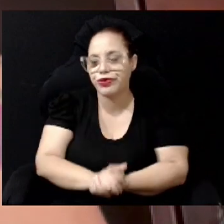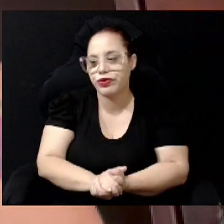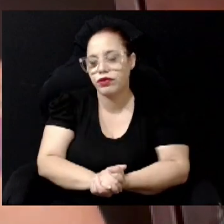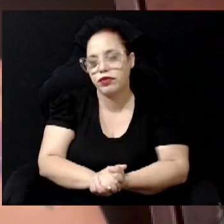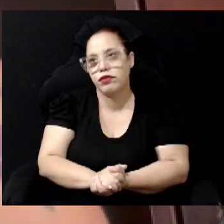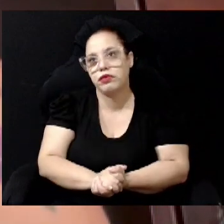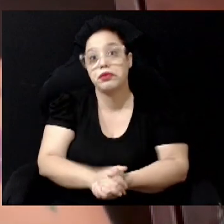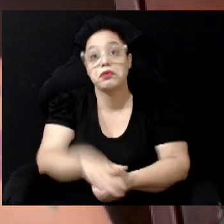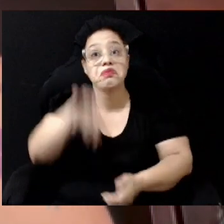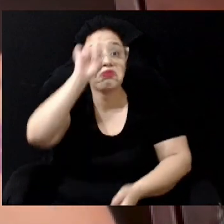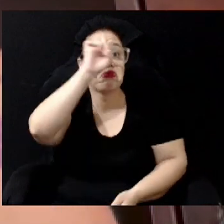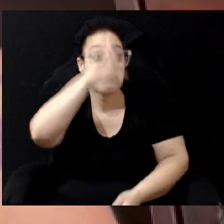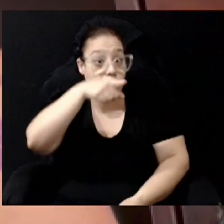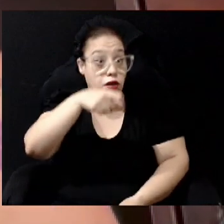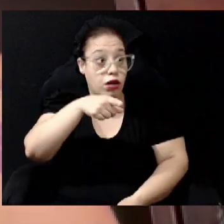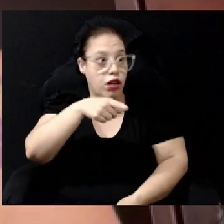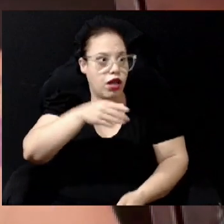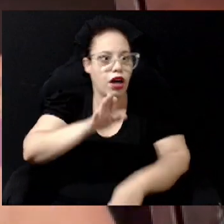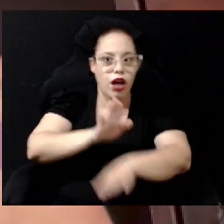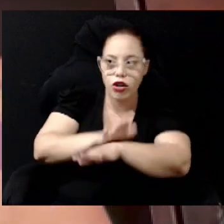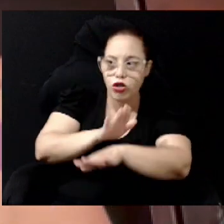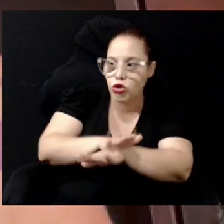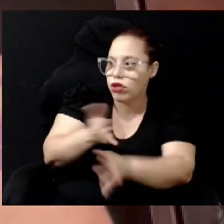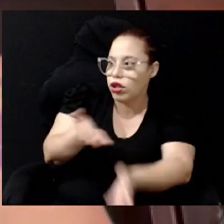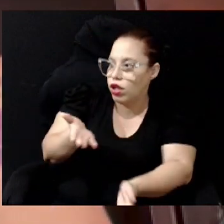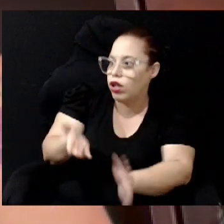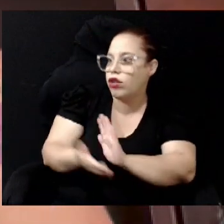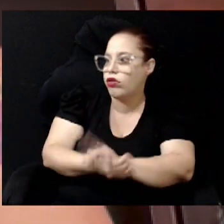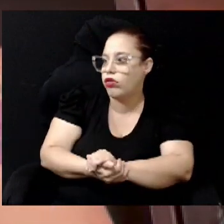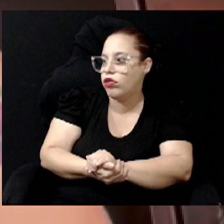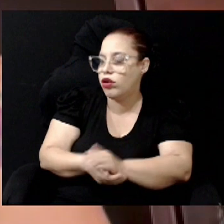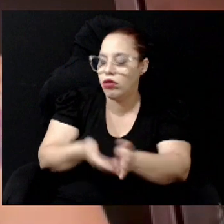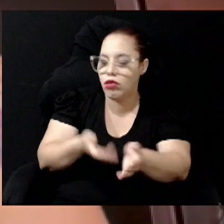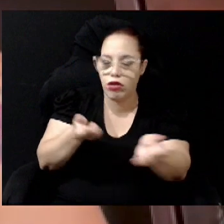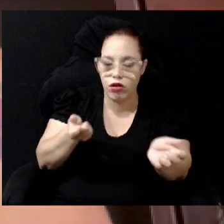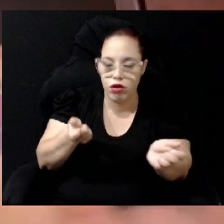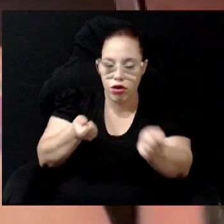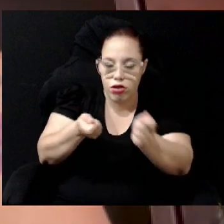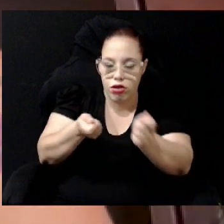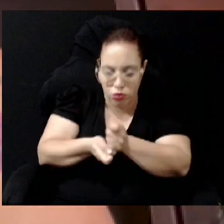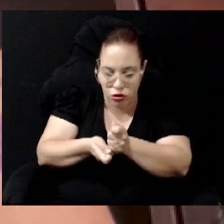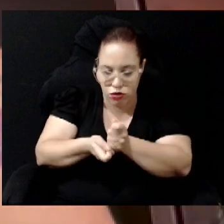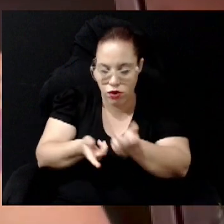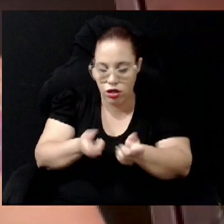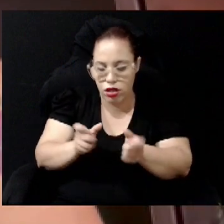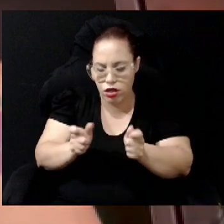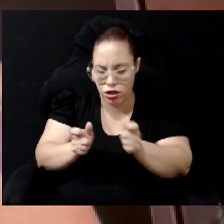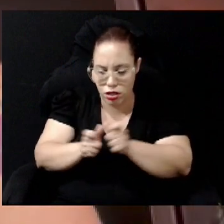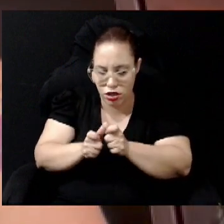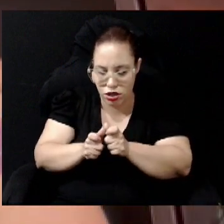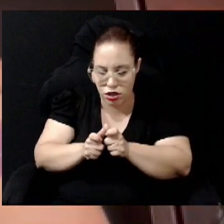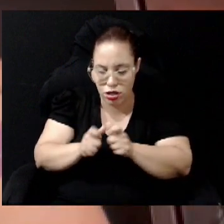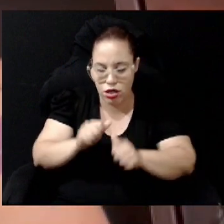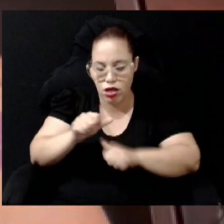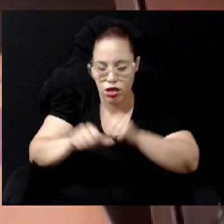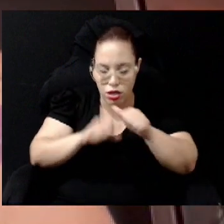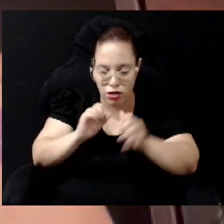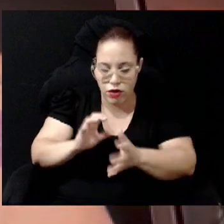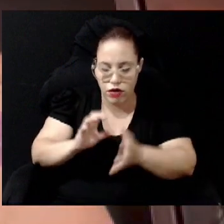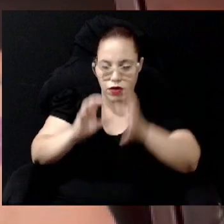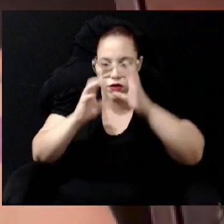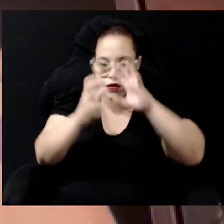né, para mitigar e essas mudanças que estão acontecendo,